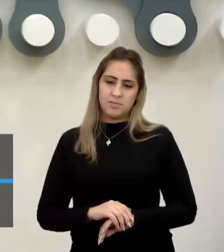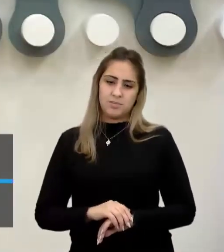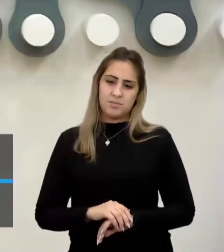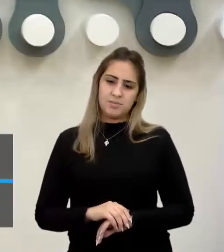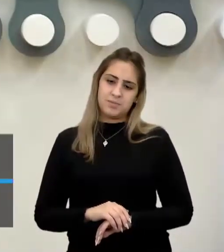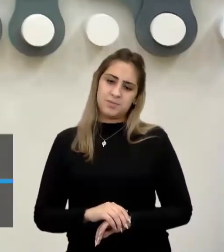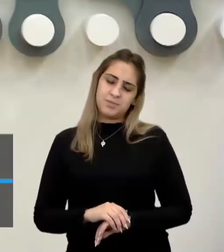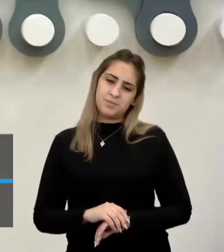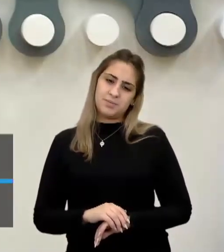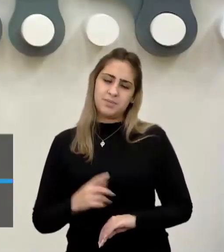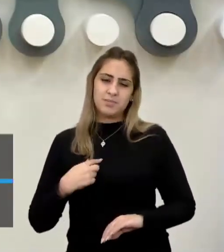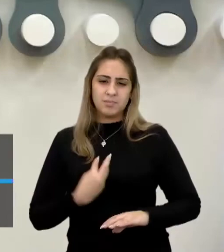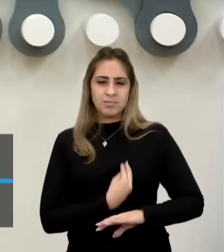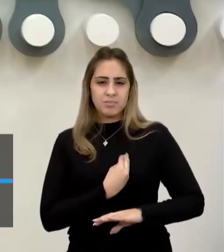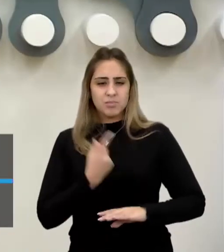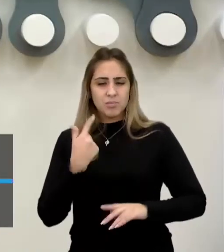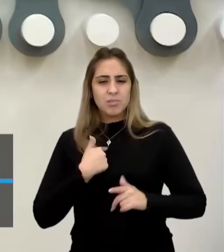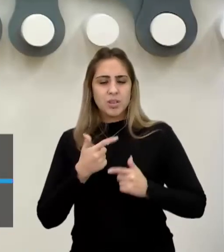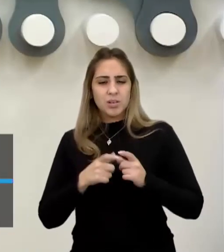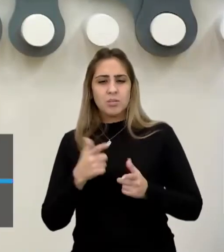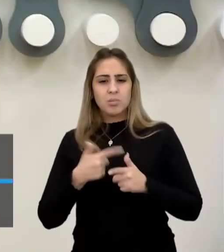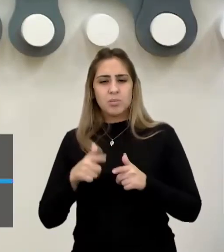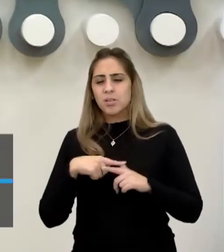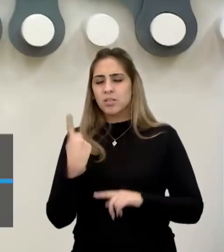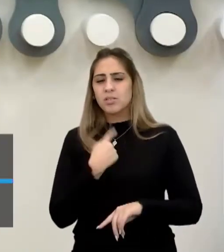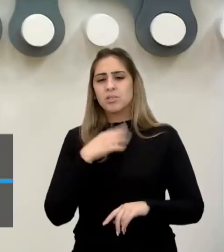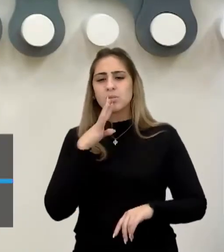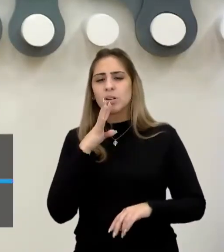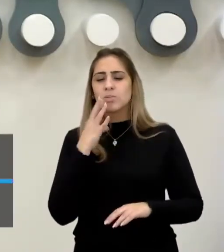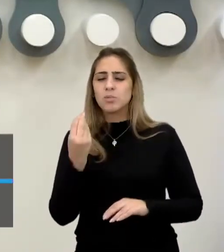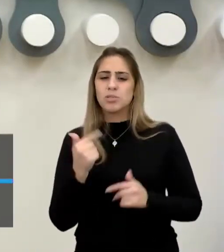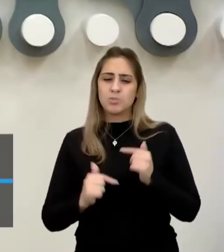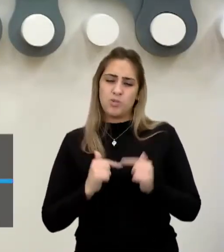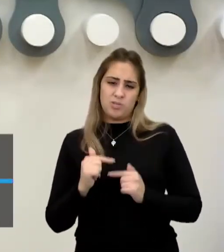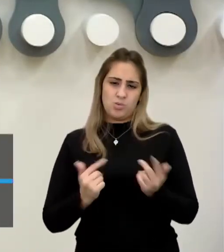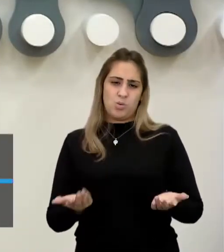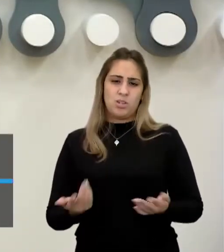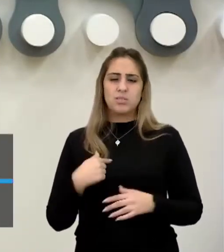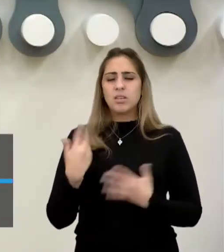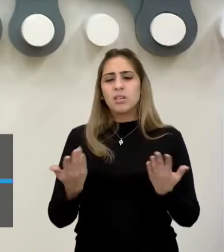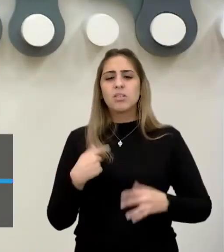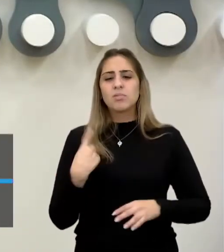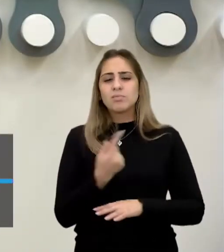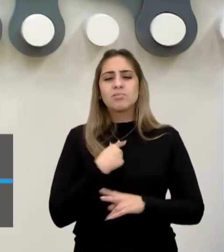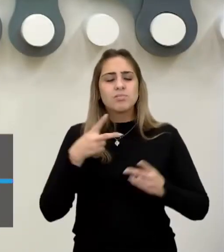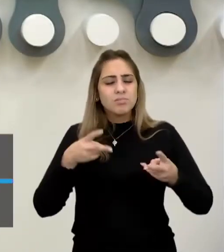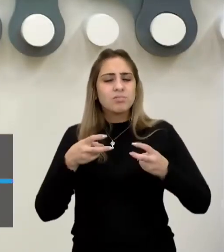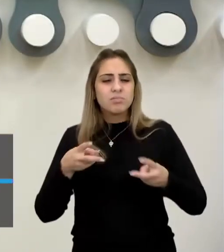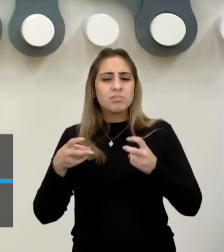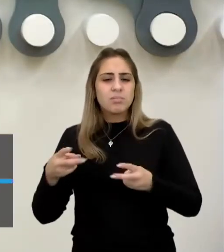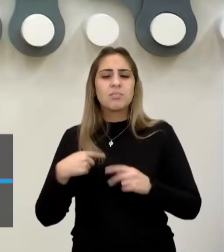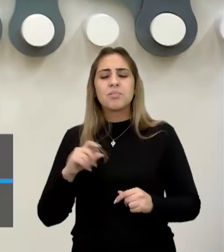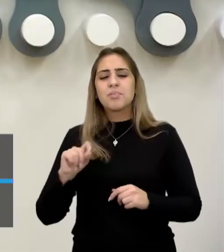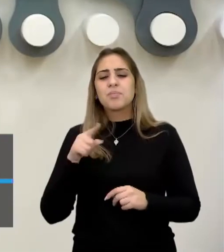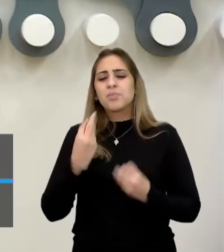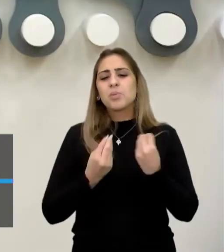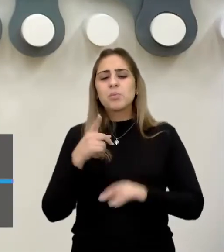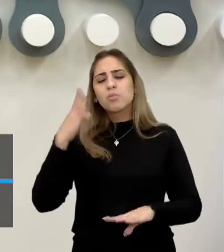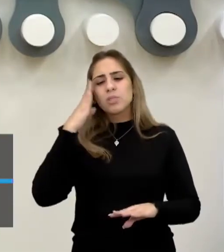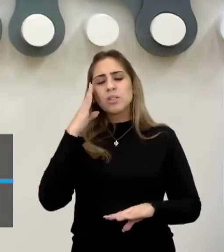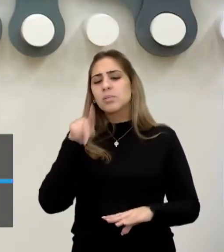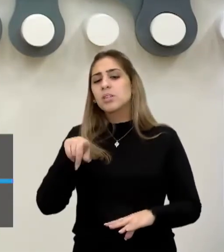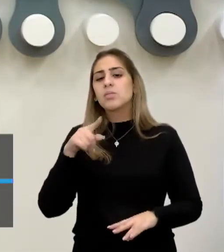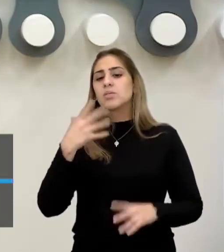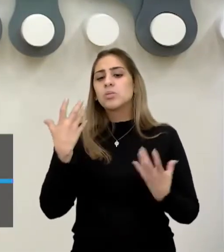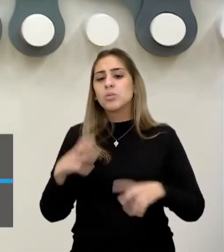que, assim, existe um pequeno problema de que a gente não conhece muitas profissões, né? E aí, eu sempre fazia a pergunta, eu falei, como você sabe que você